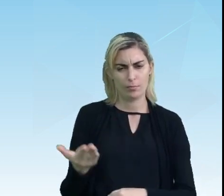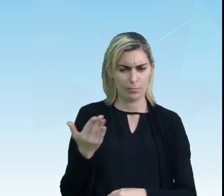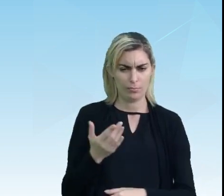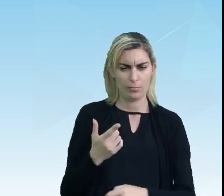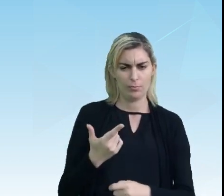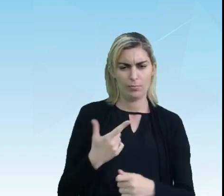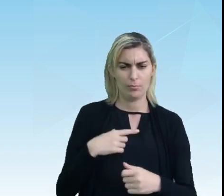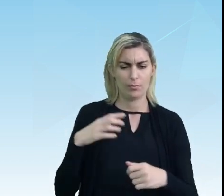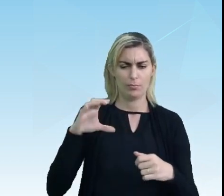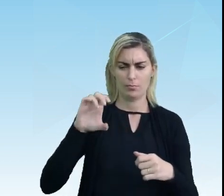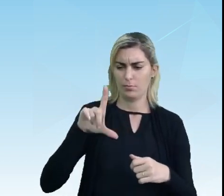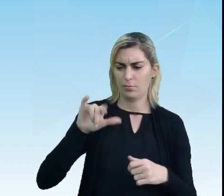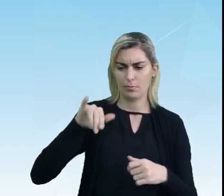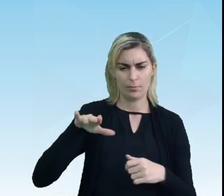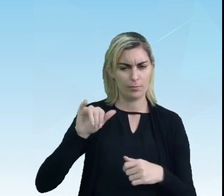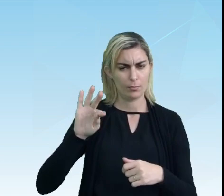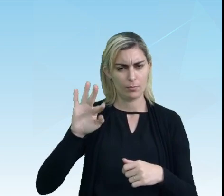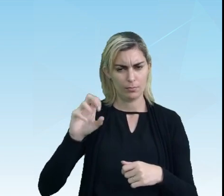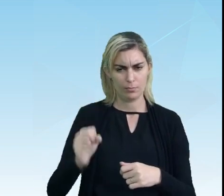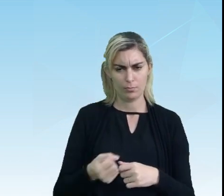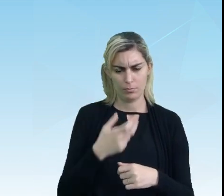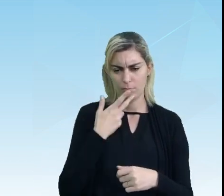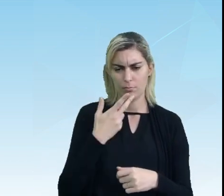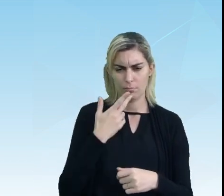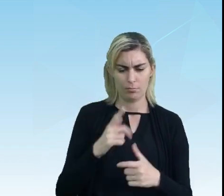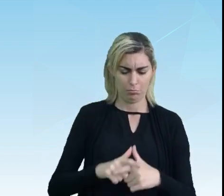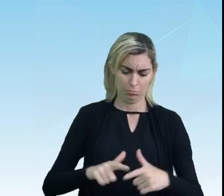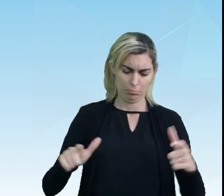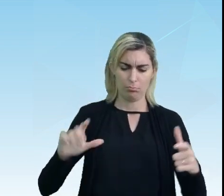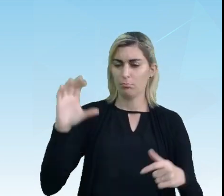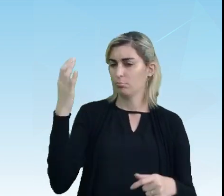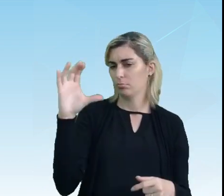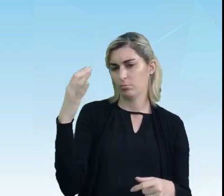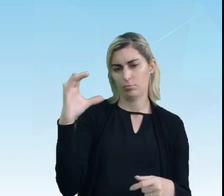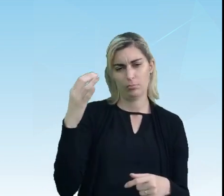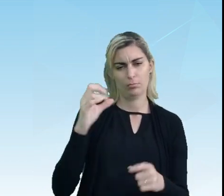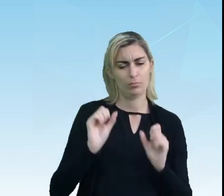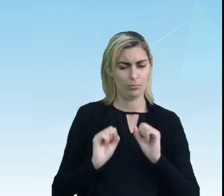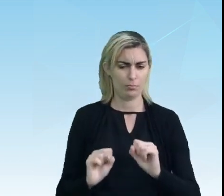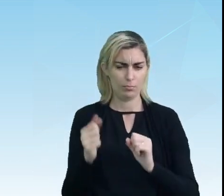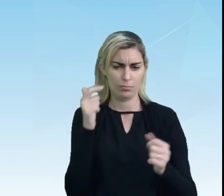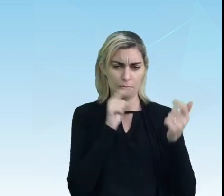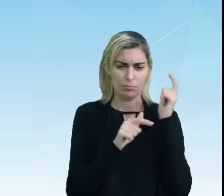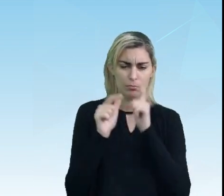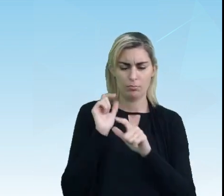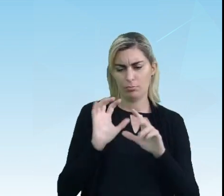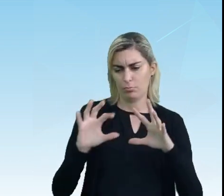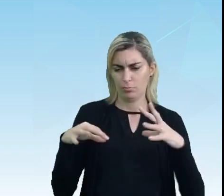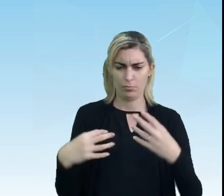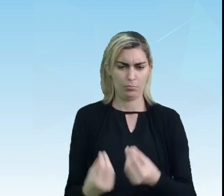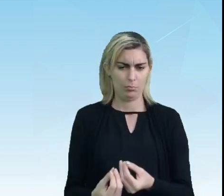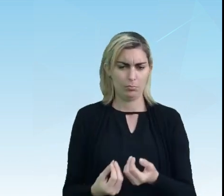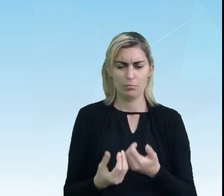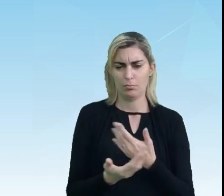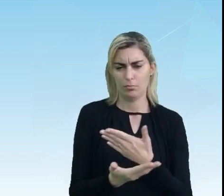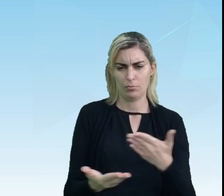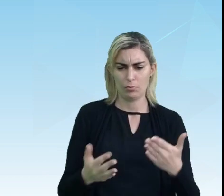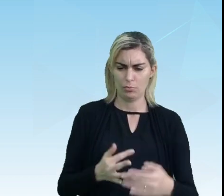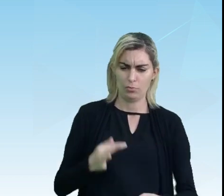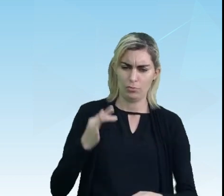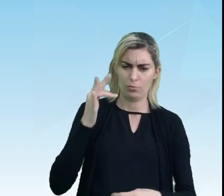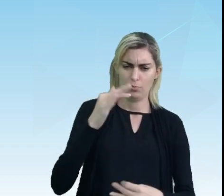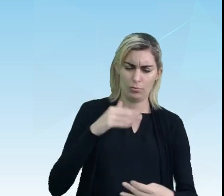eventos climáticos, como eu já falei, que na opinião de maioria dos cientistas, pode ganhar contornos dramáticos em um